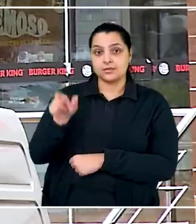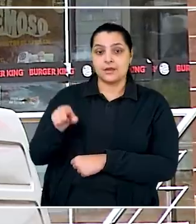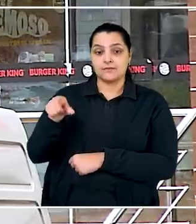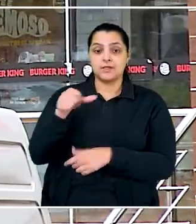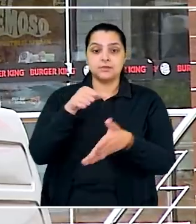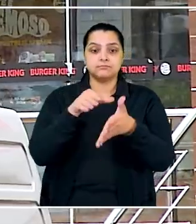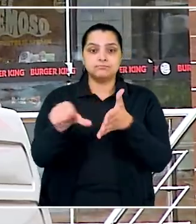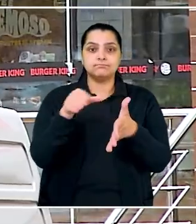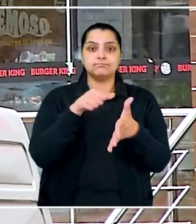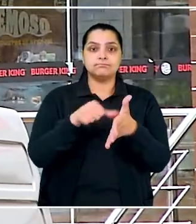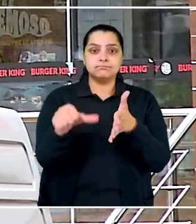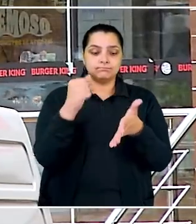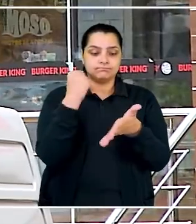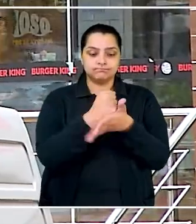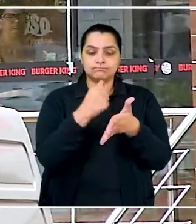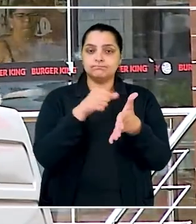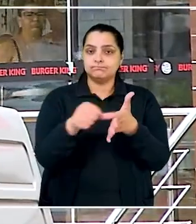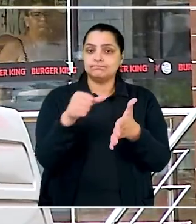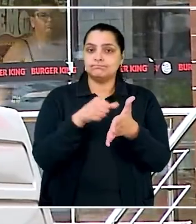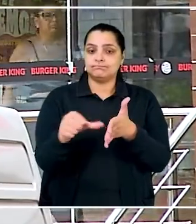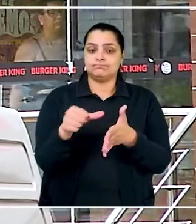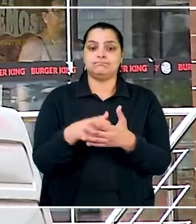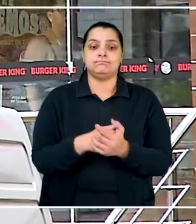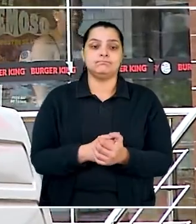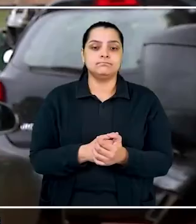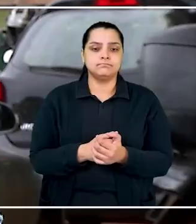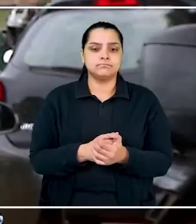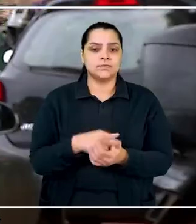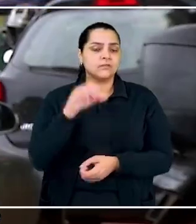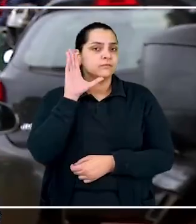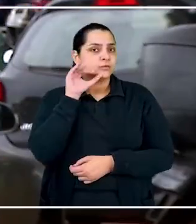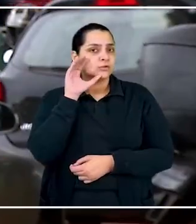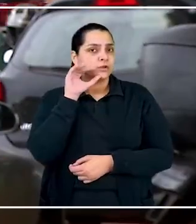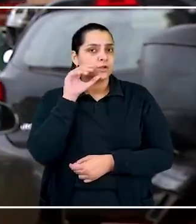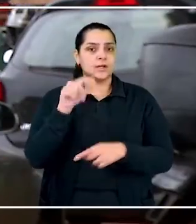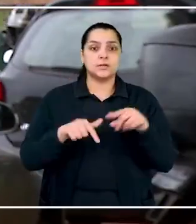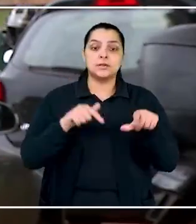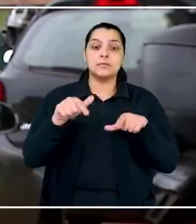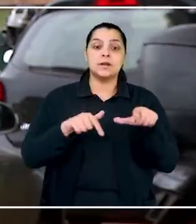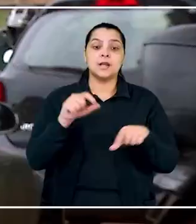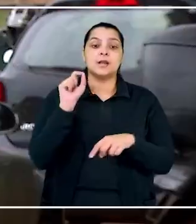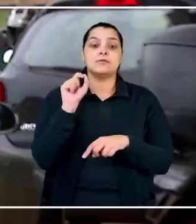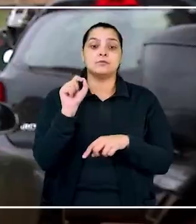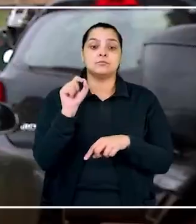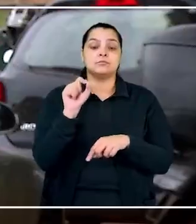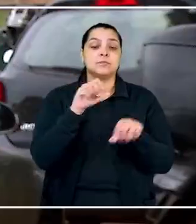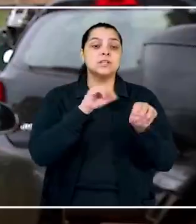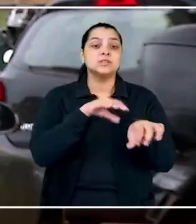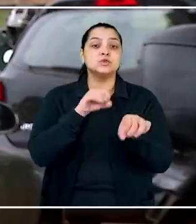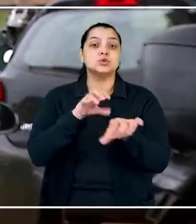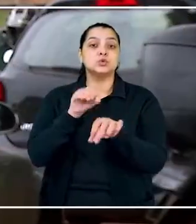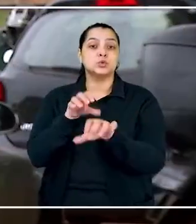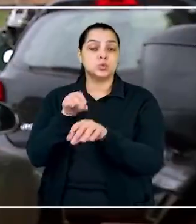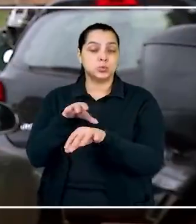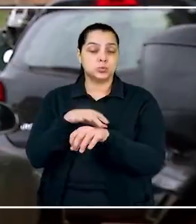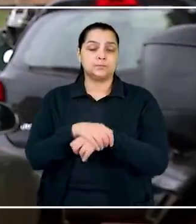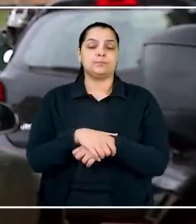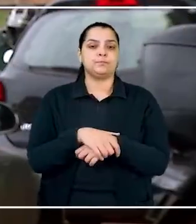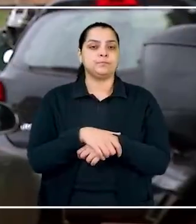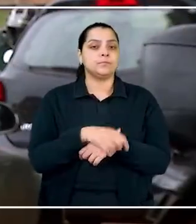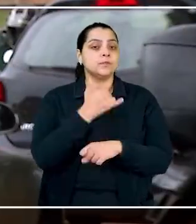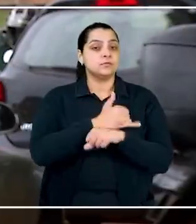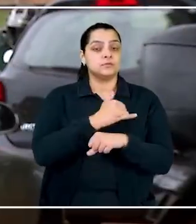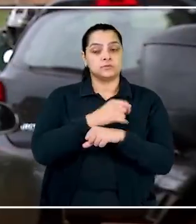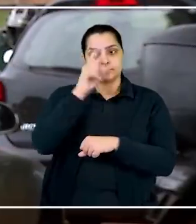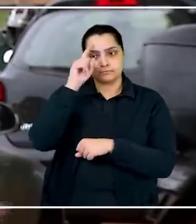a trocar a etiqueta de validade de produtos vencidos. O empregado exercia a função de instrutor. Ele contou que